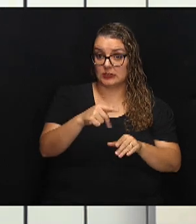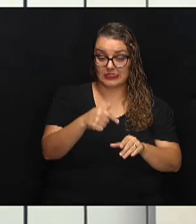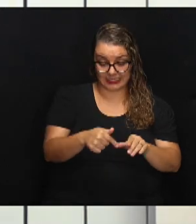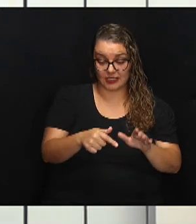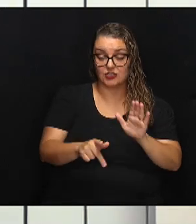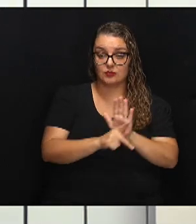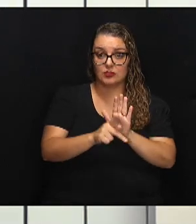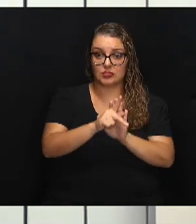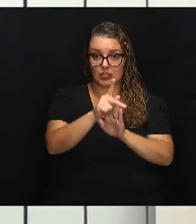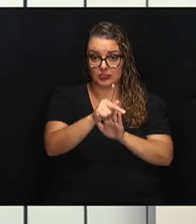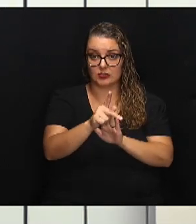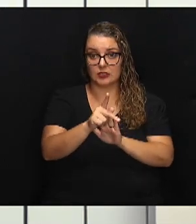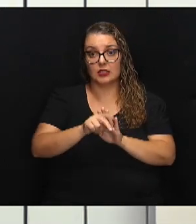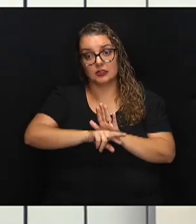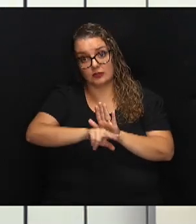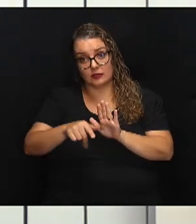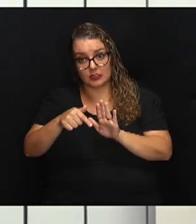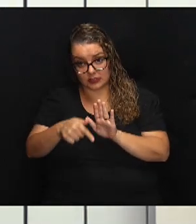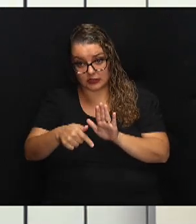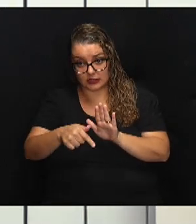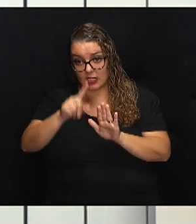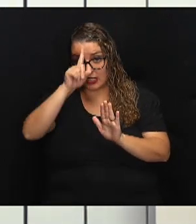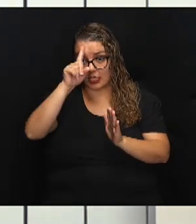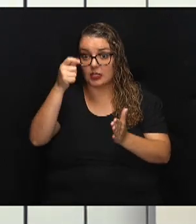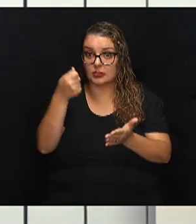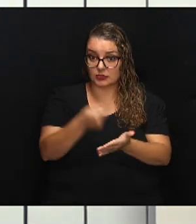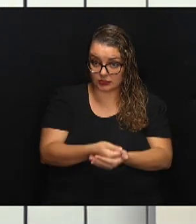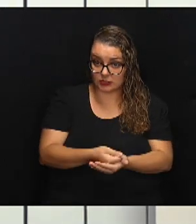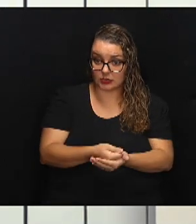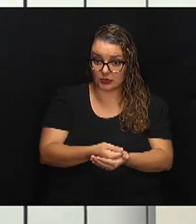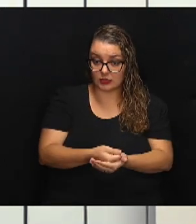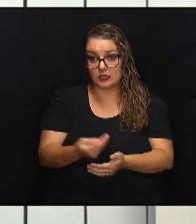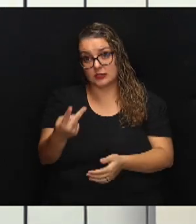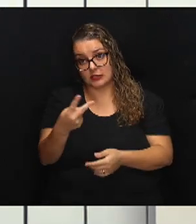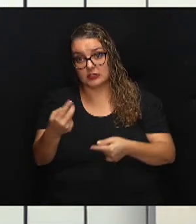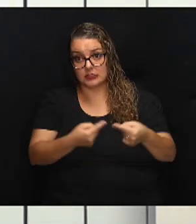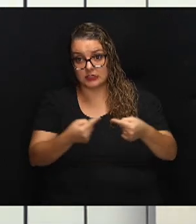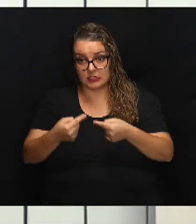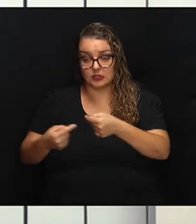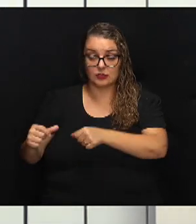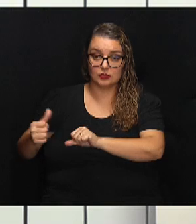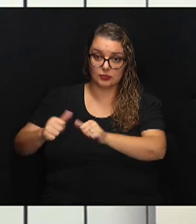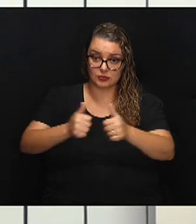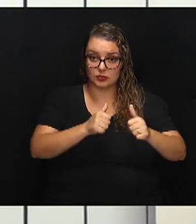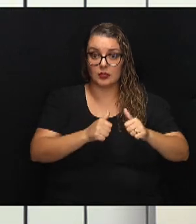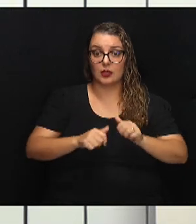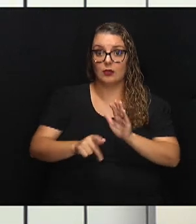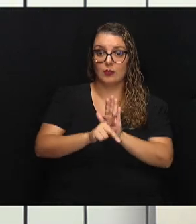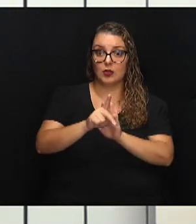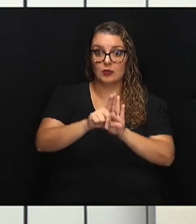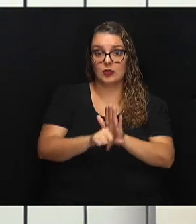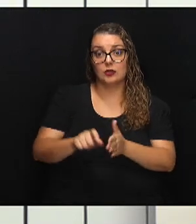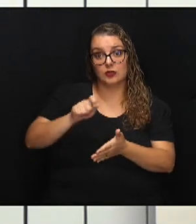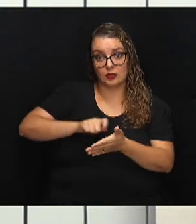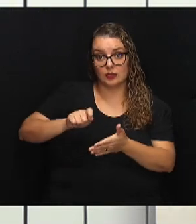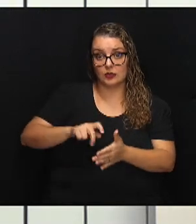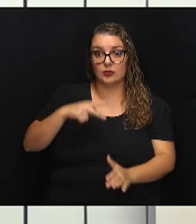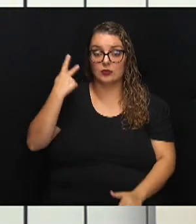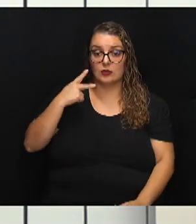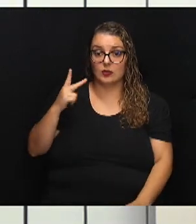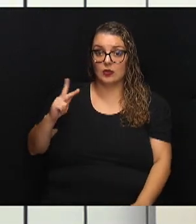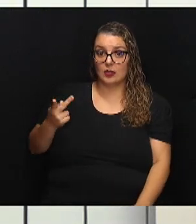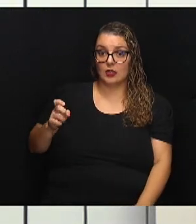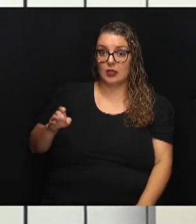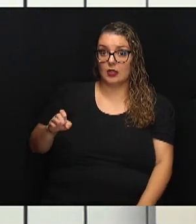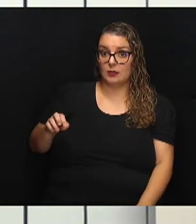projetos. Entre eles está, em definitivo, portanto em segunda análise, o projeto de lei de autoria do vereador Herbert